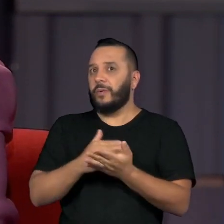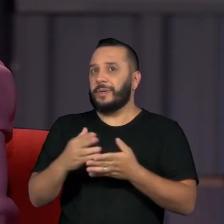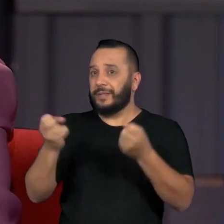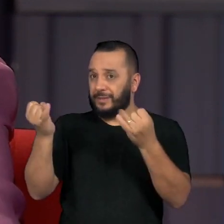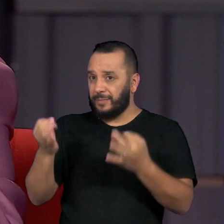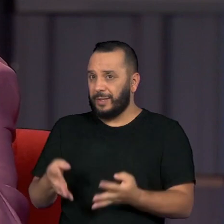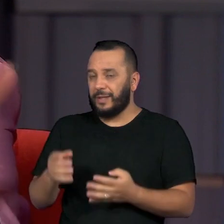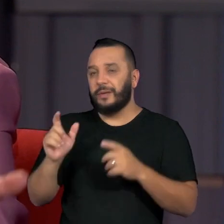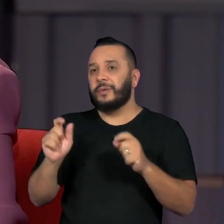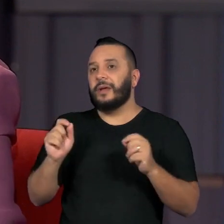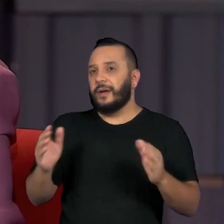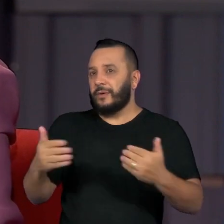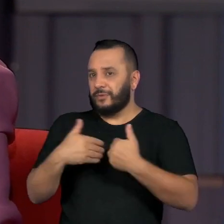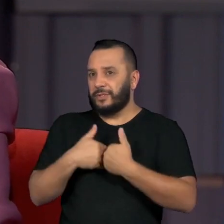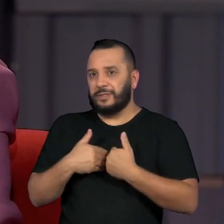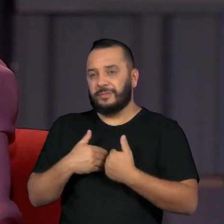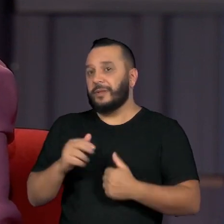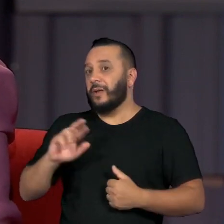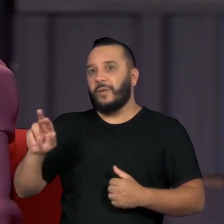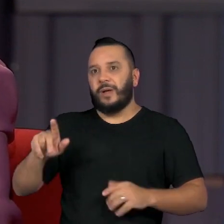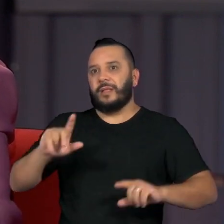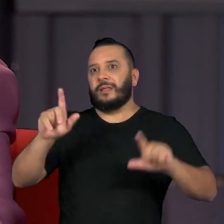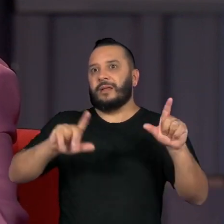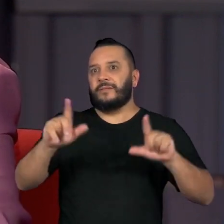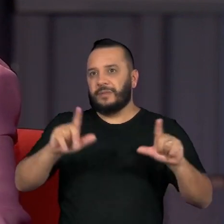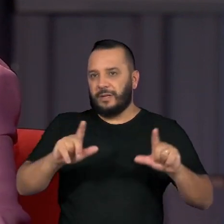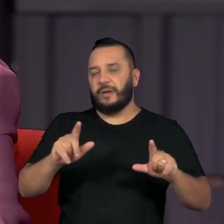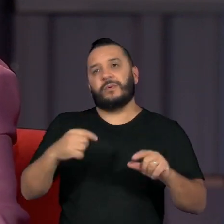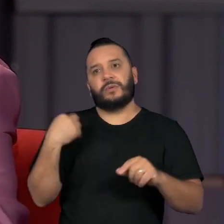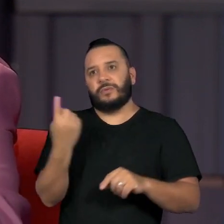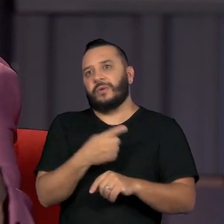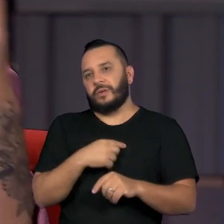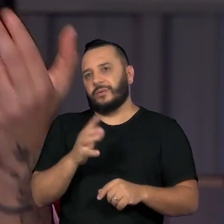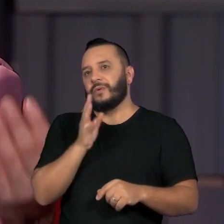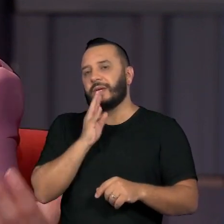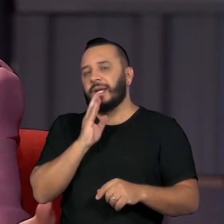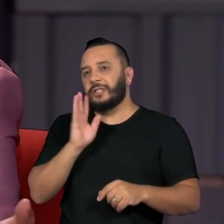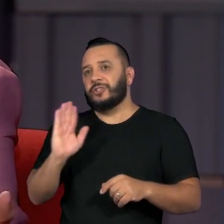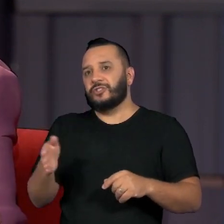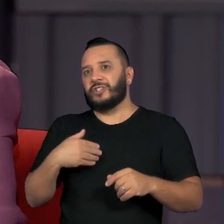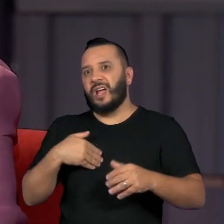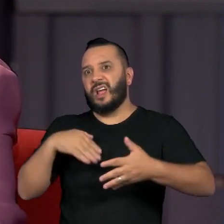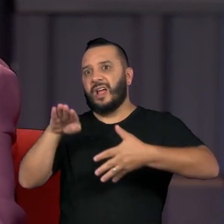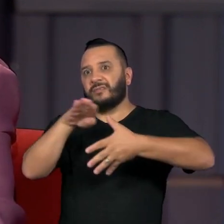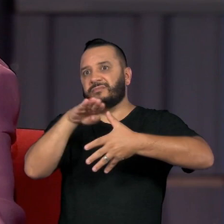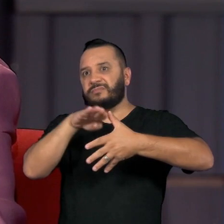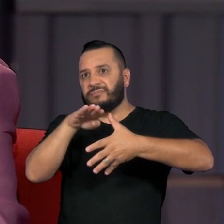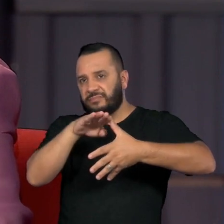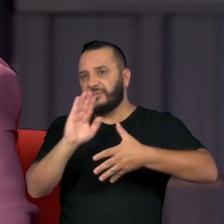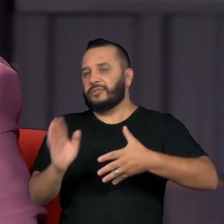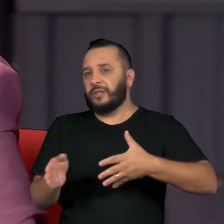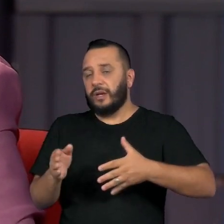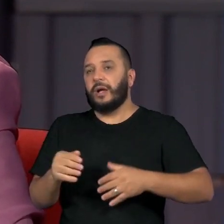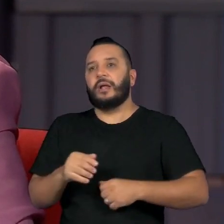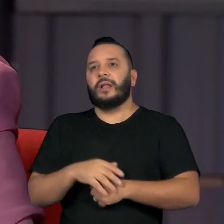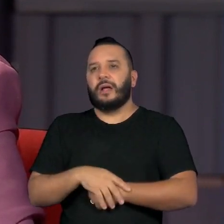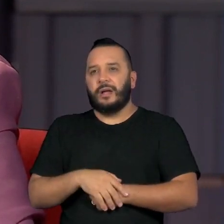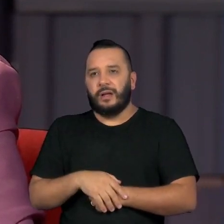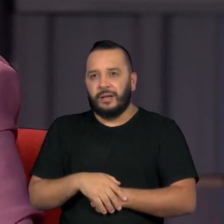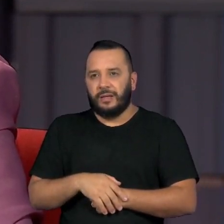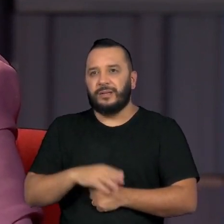o autismo, que não é o autismo midiático, estereotipado que a gente conhece, que ele vai além daquilo, ela falou,